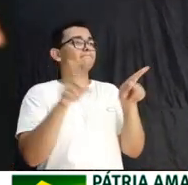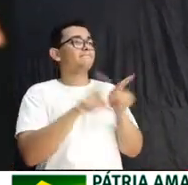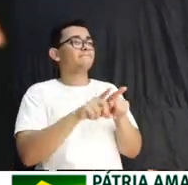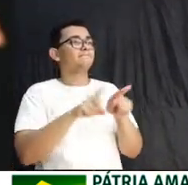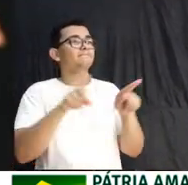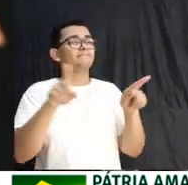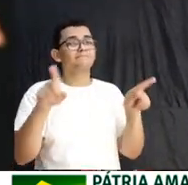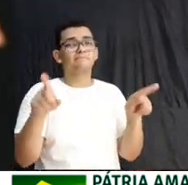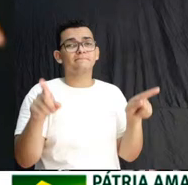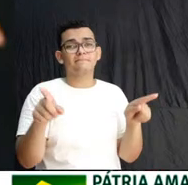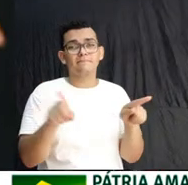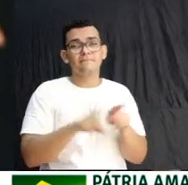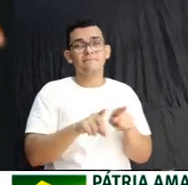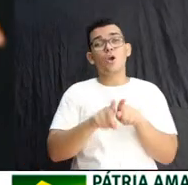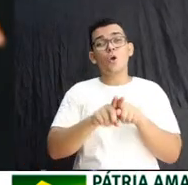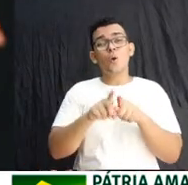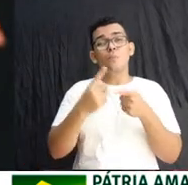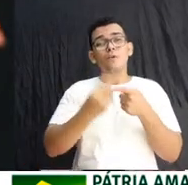vida